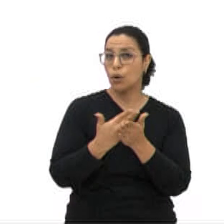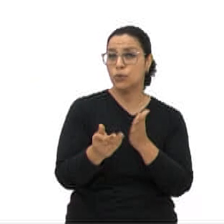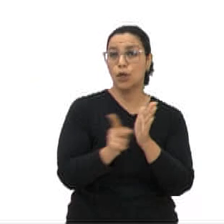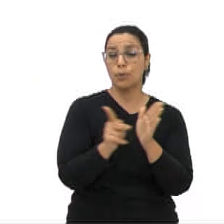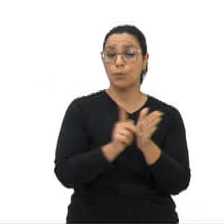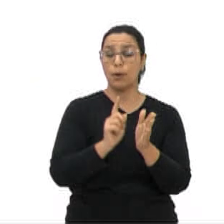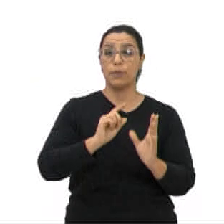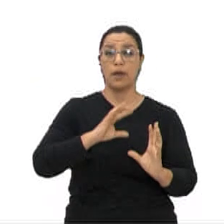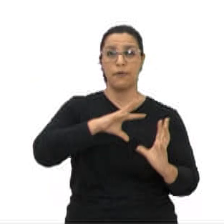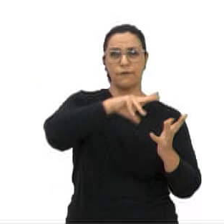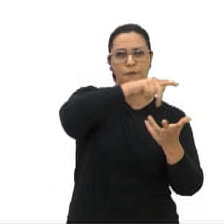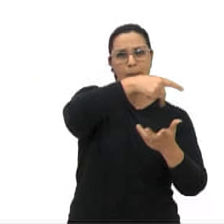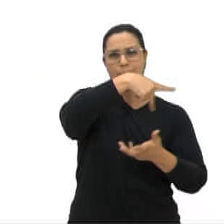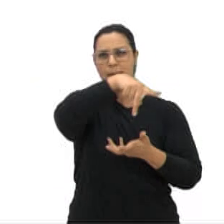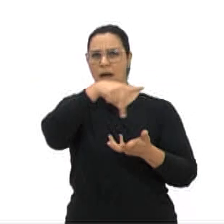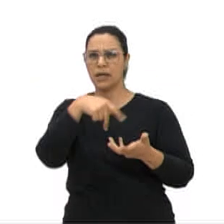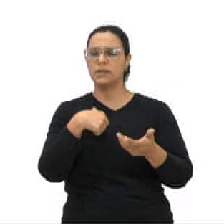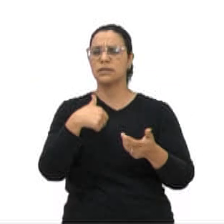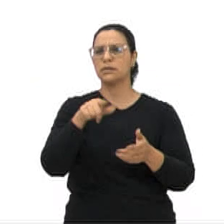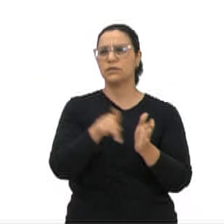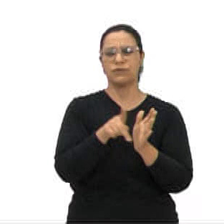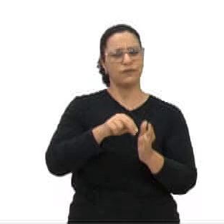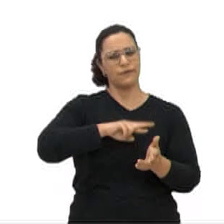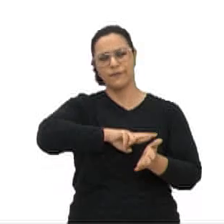gênero internacional independente